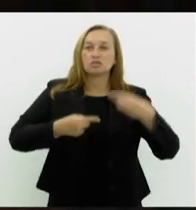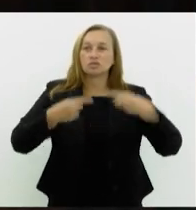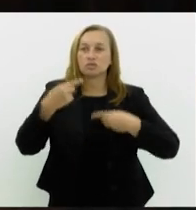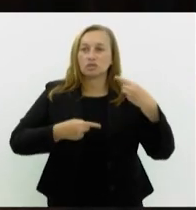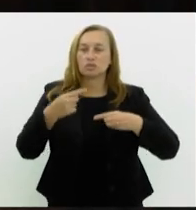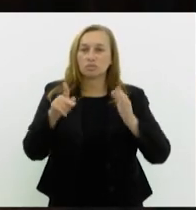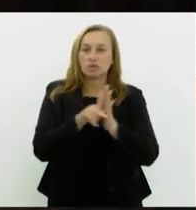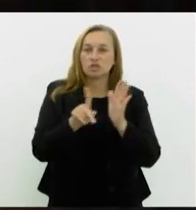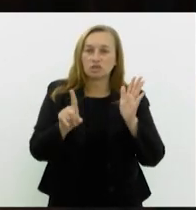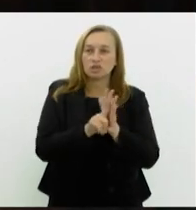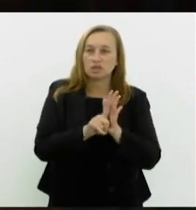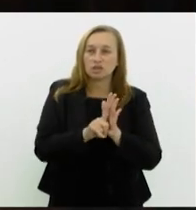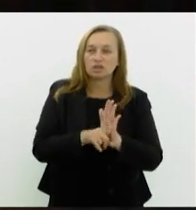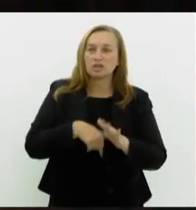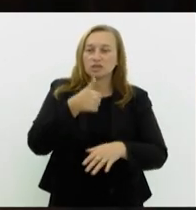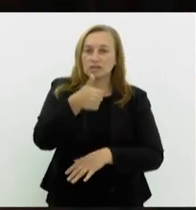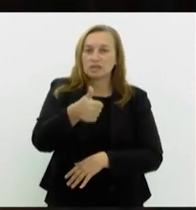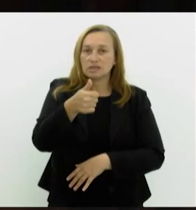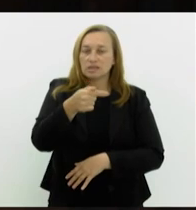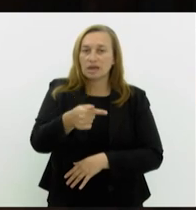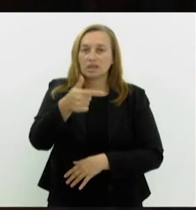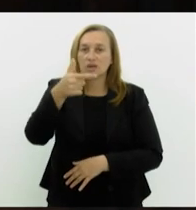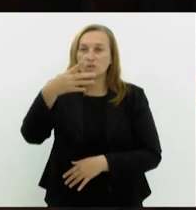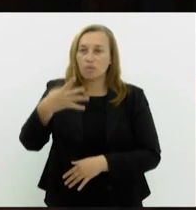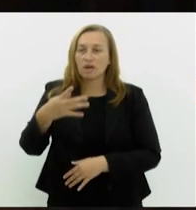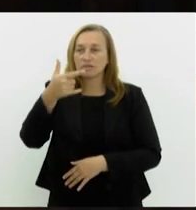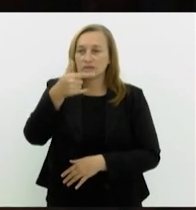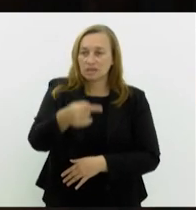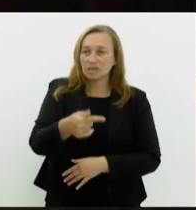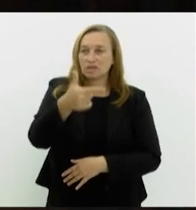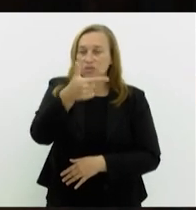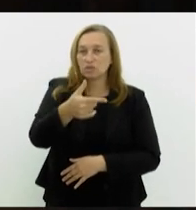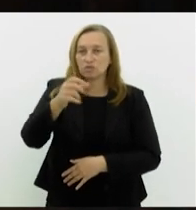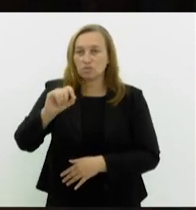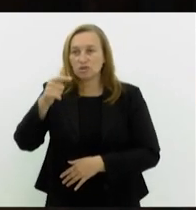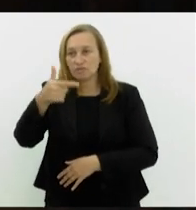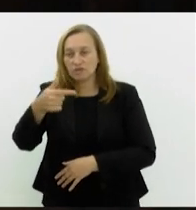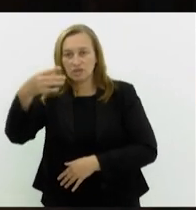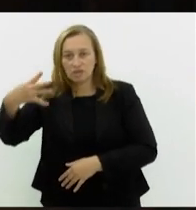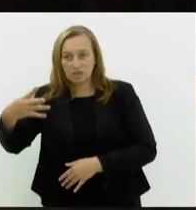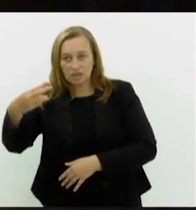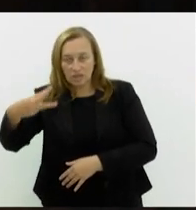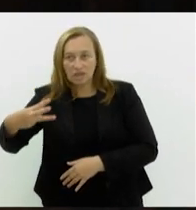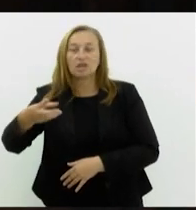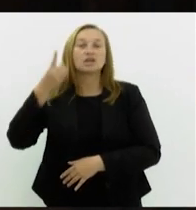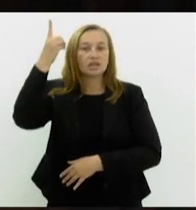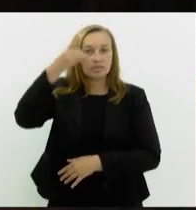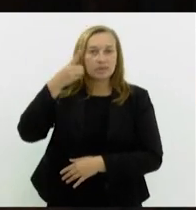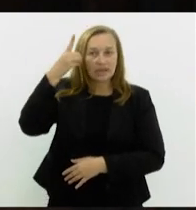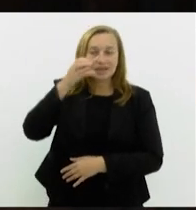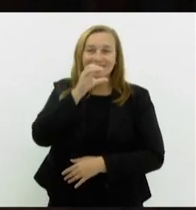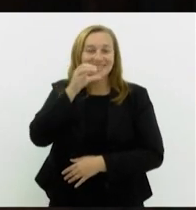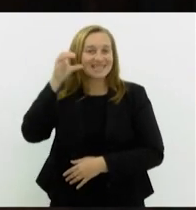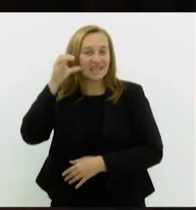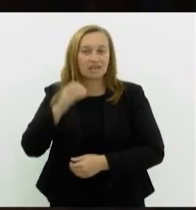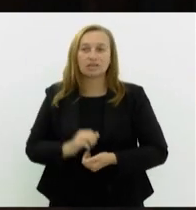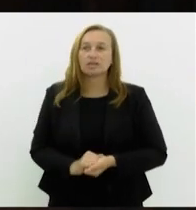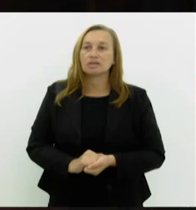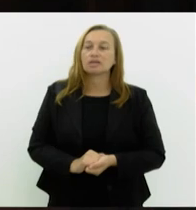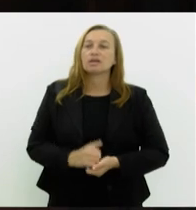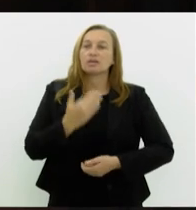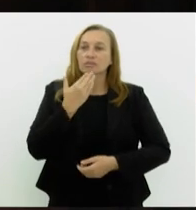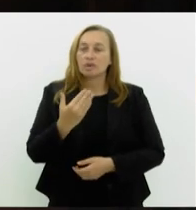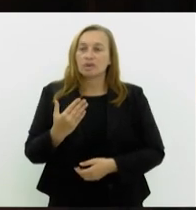discussão, projeto de lei 747 de 2023, de autoria da deputada Célia Jordão, que autoriza o